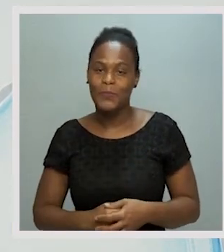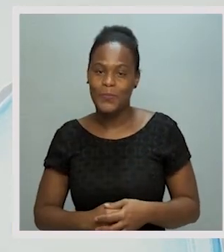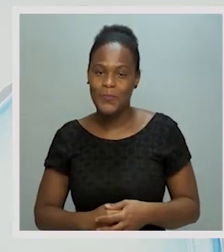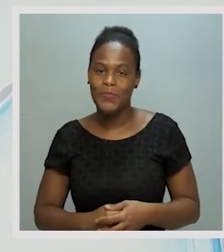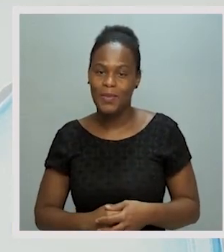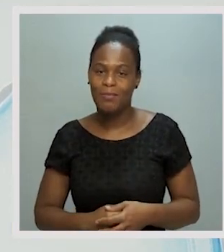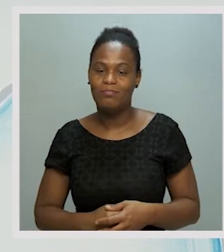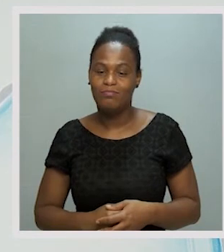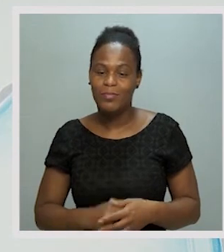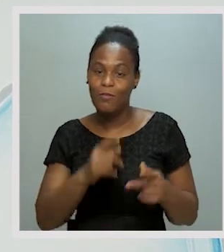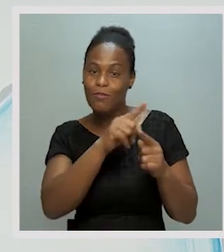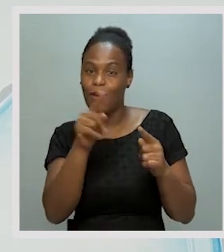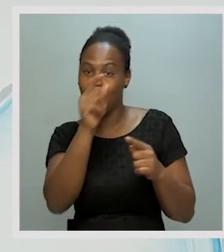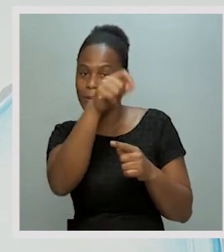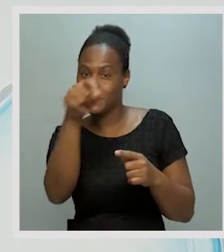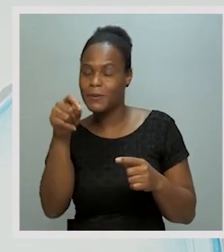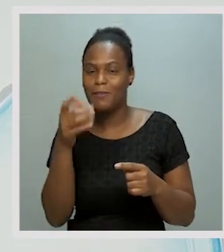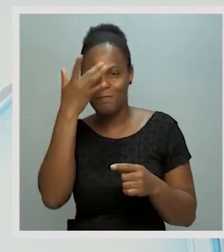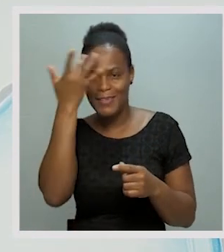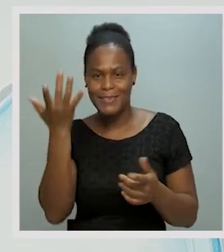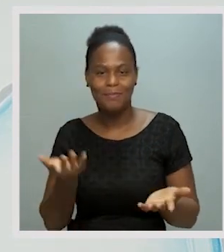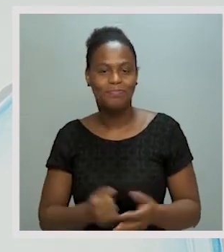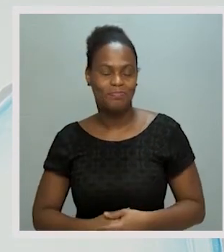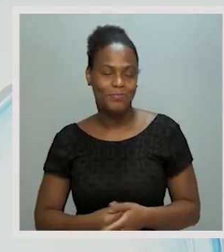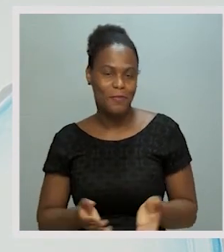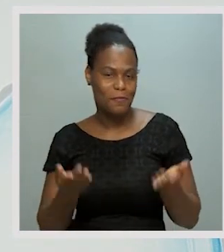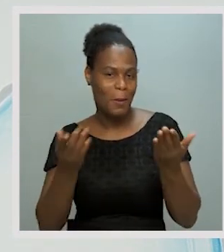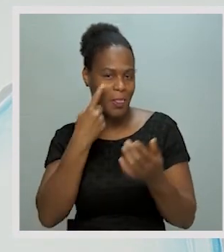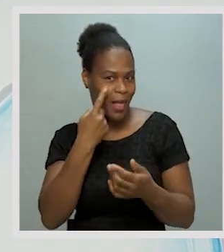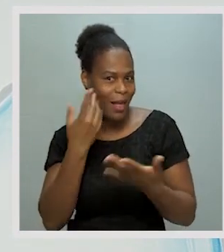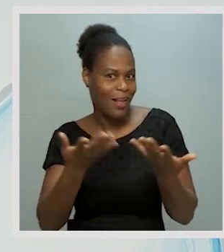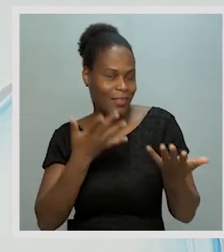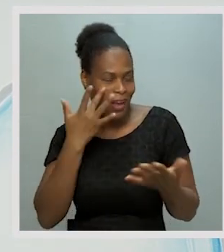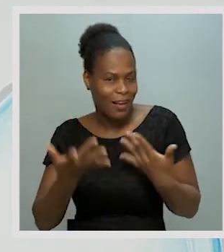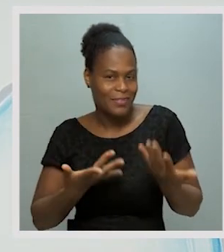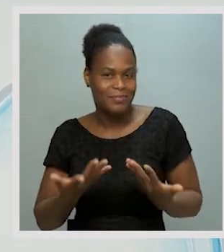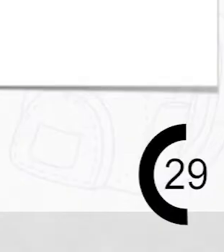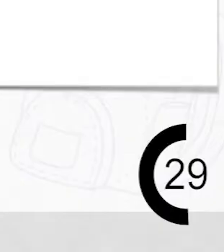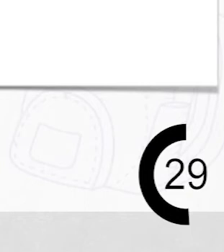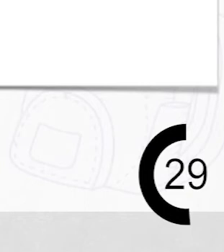e completam os espaços. É muito fácil. Vamos lá tentar.